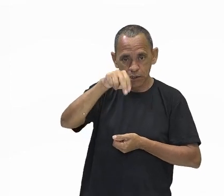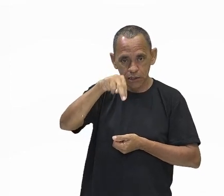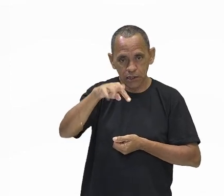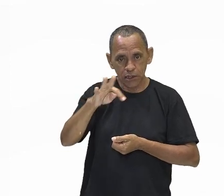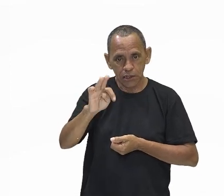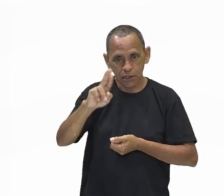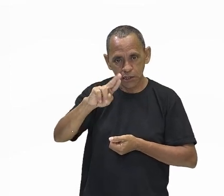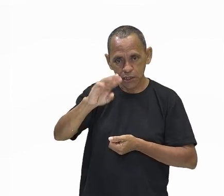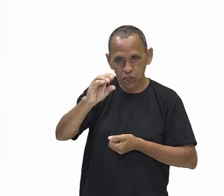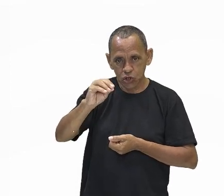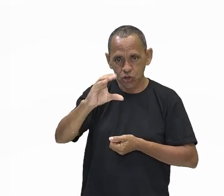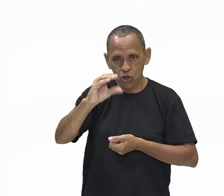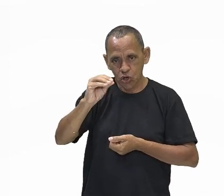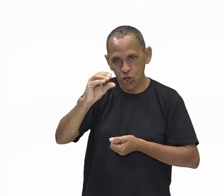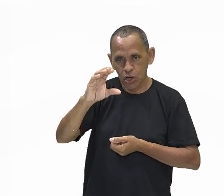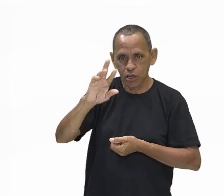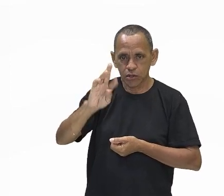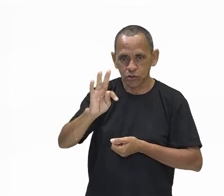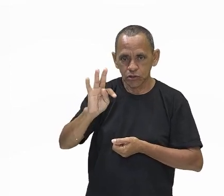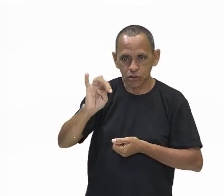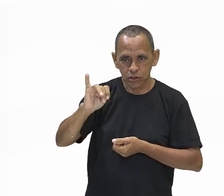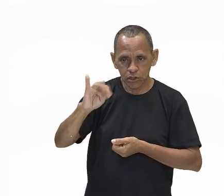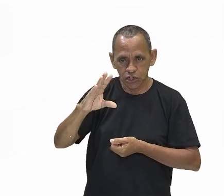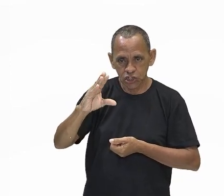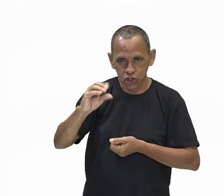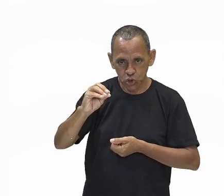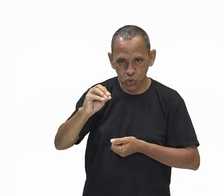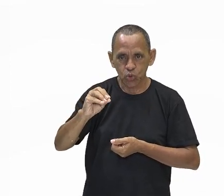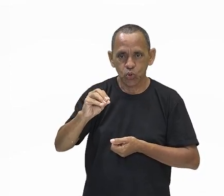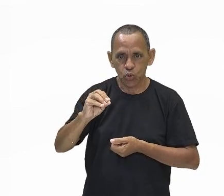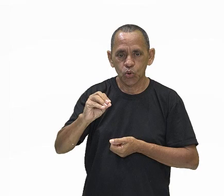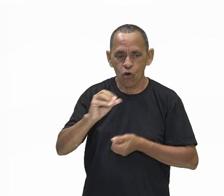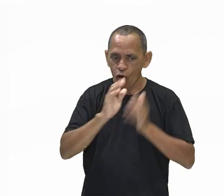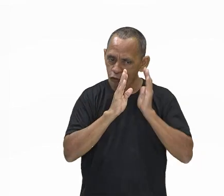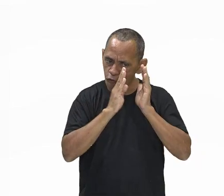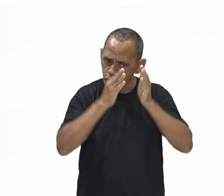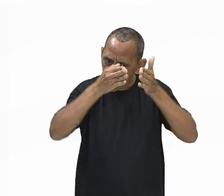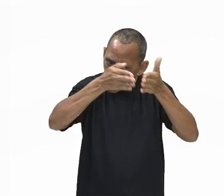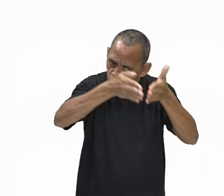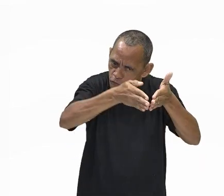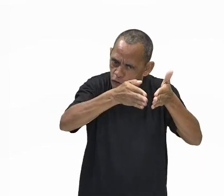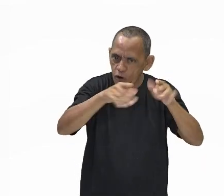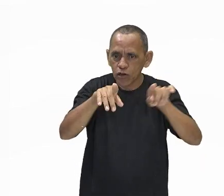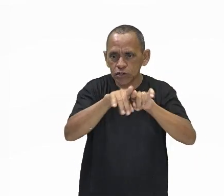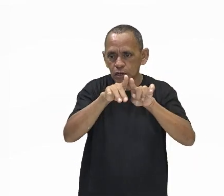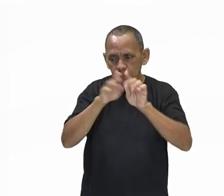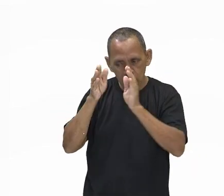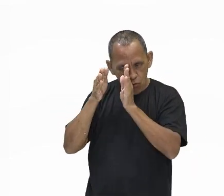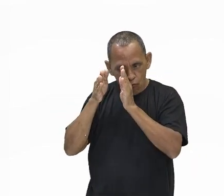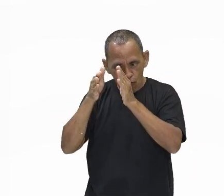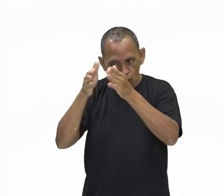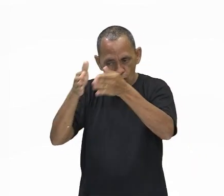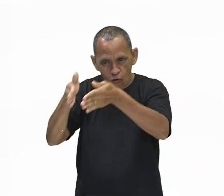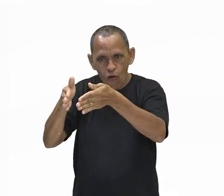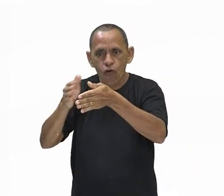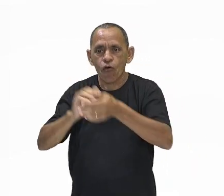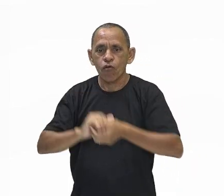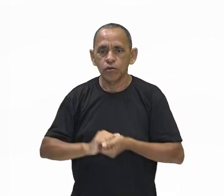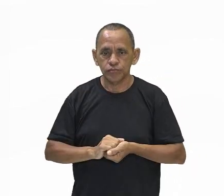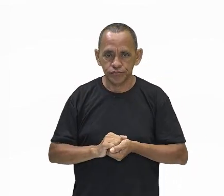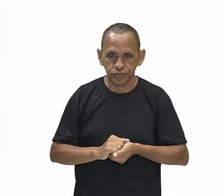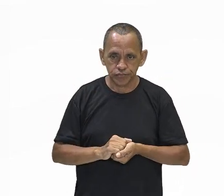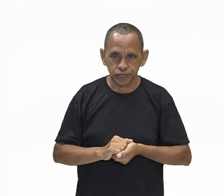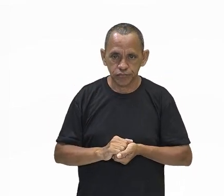F vai ser o foco e o A vai ser o foco antiprincipal, também conhecida como centro de curvatura, no caso dos